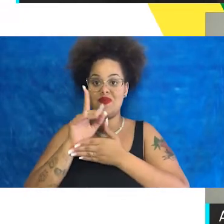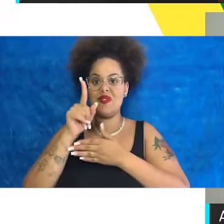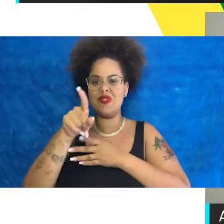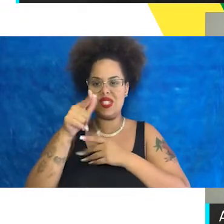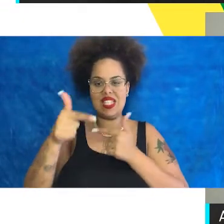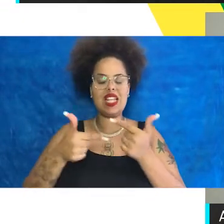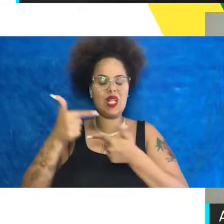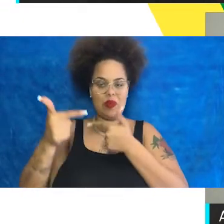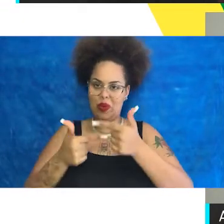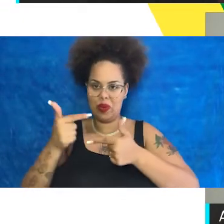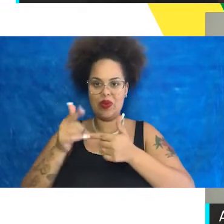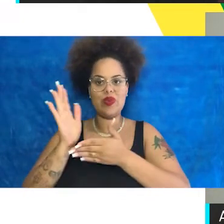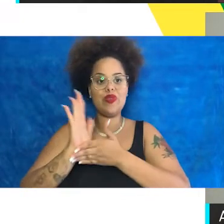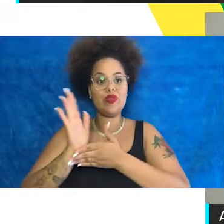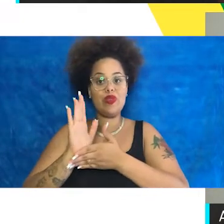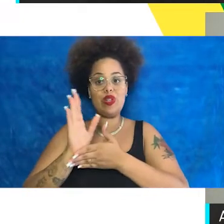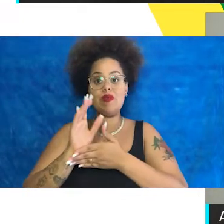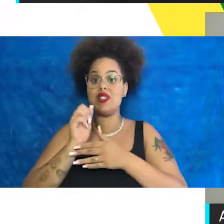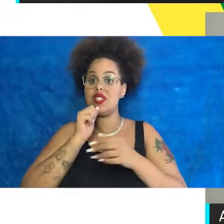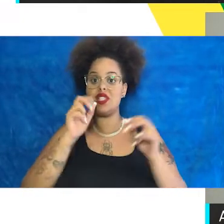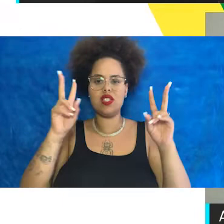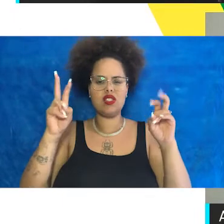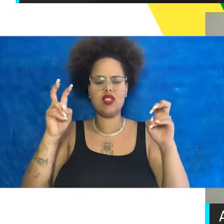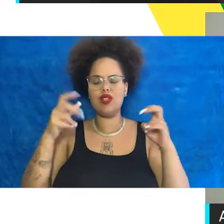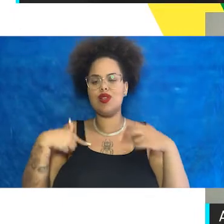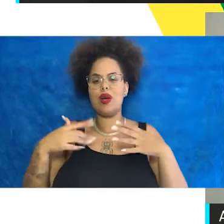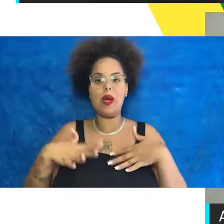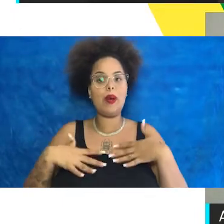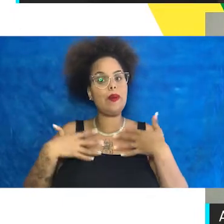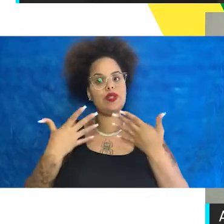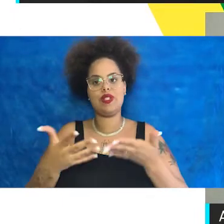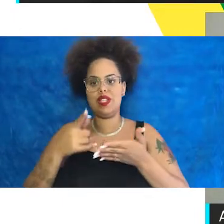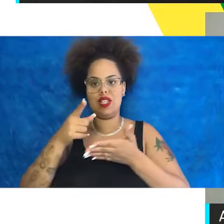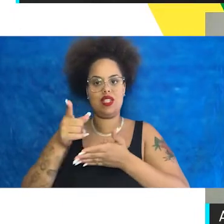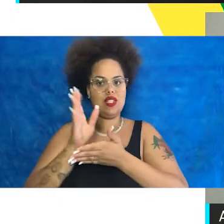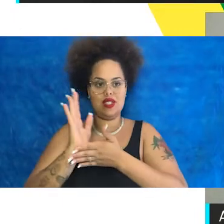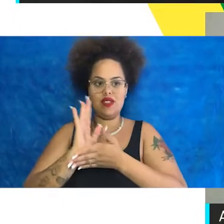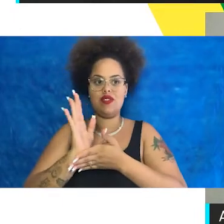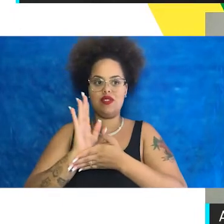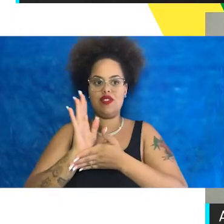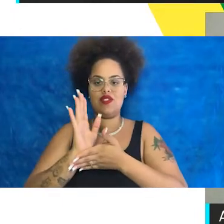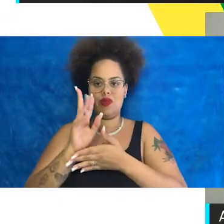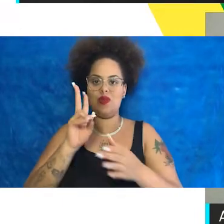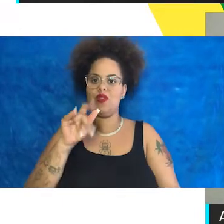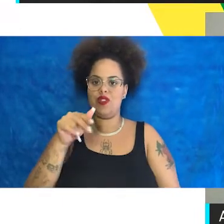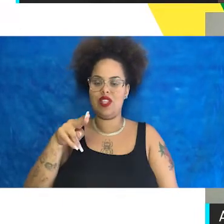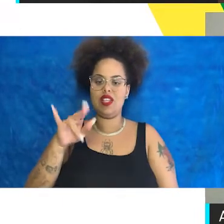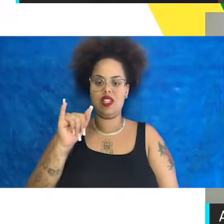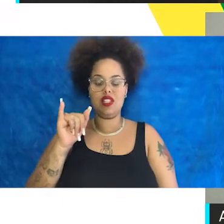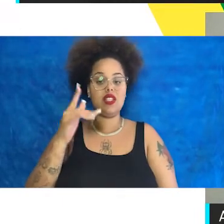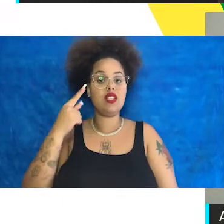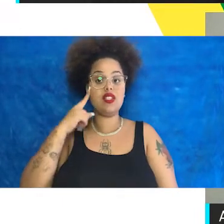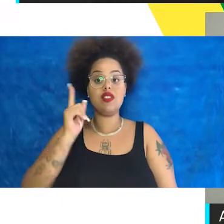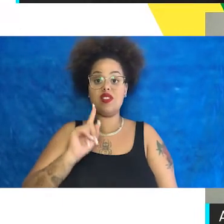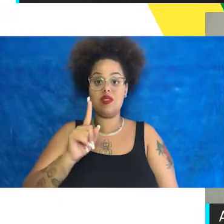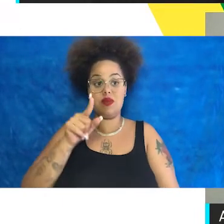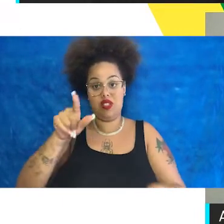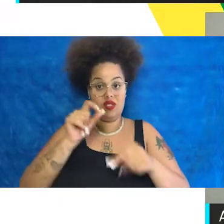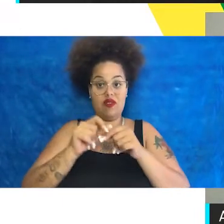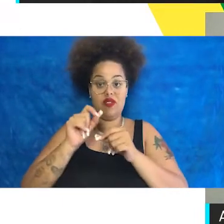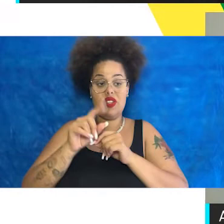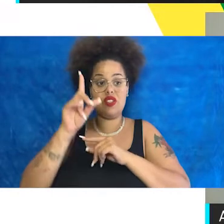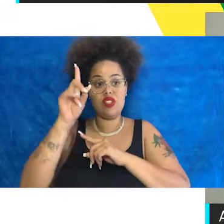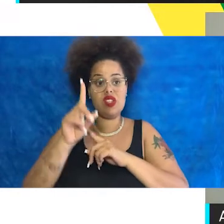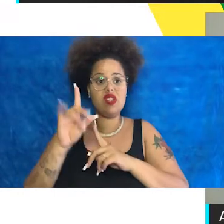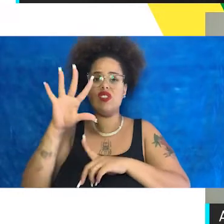você trabalhou, o filme Sem Título, né? Você é apaixonado por esse filme com a direção do Vini. Não sabia que você tinha feito a direção de